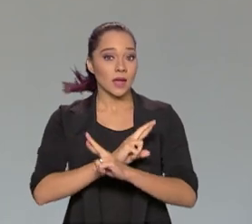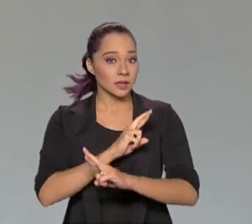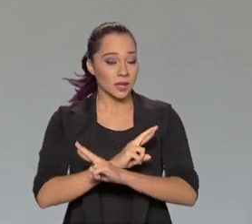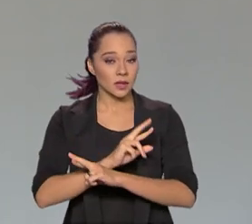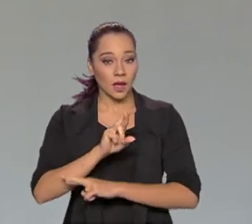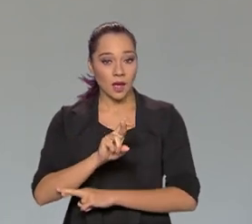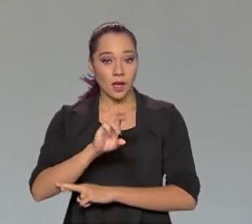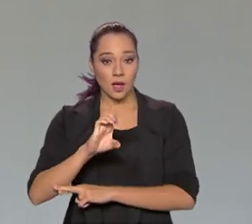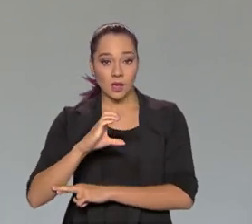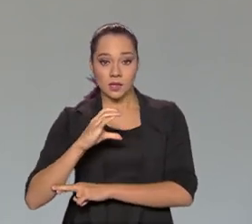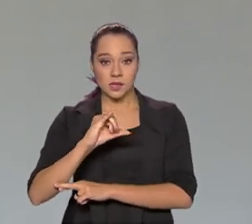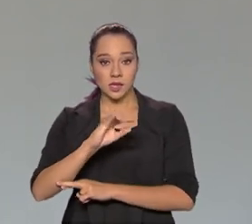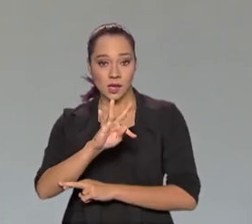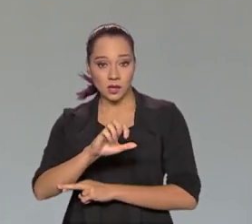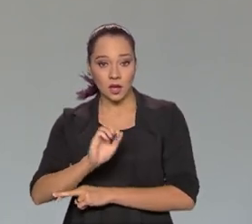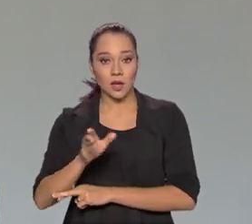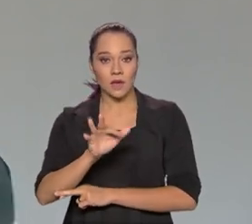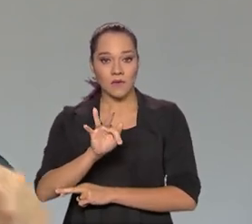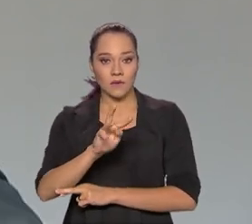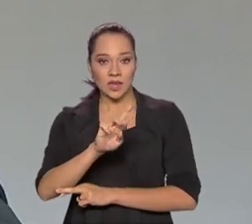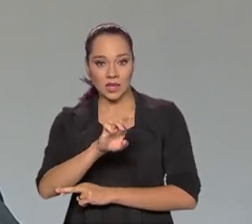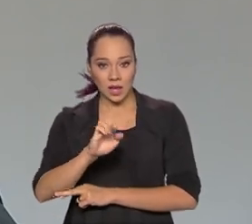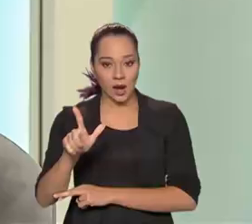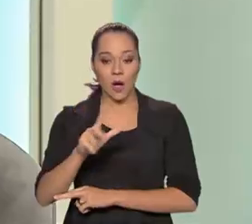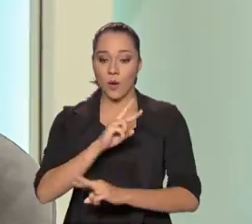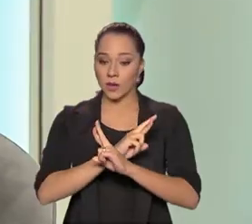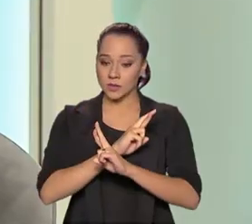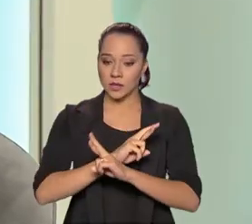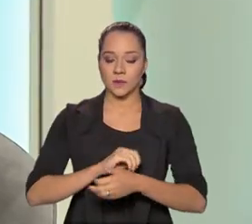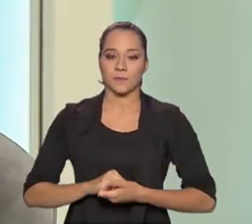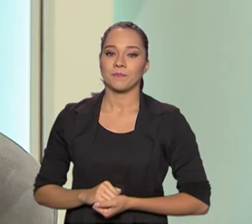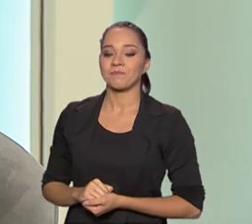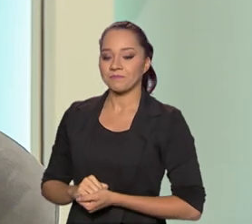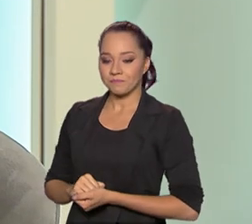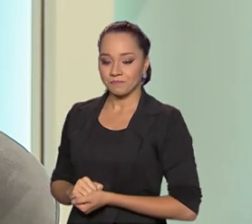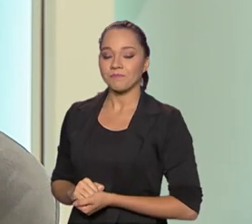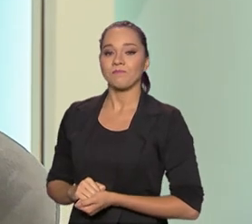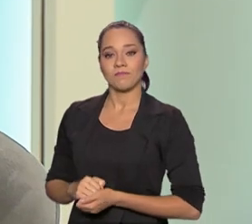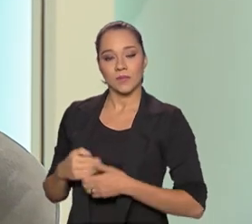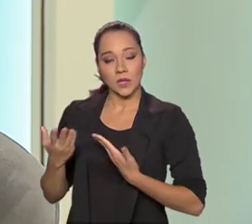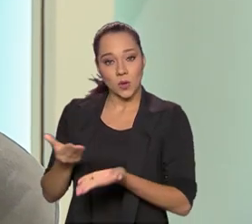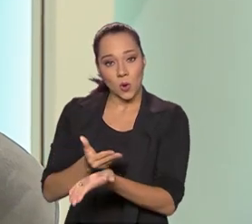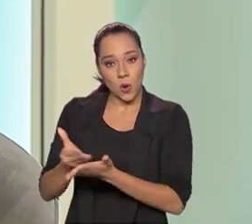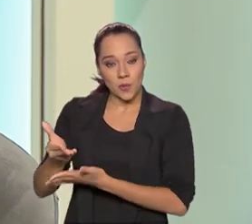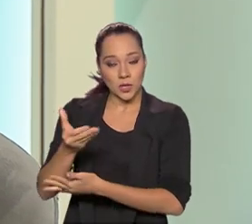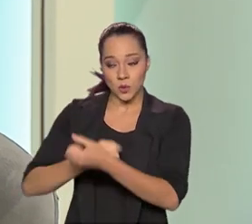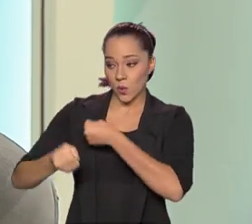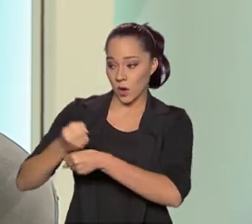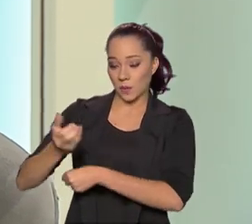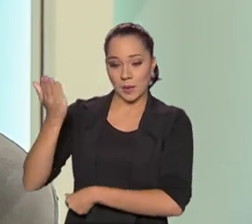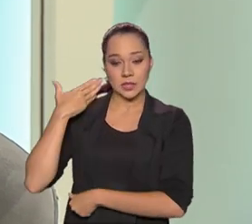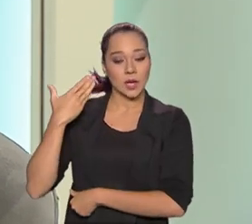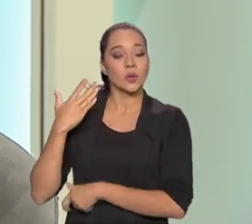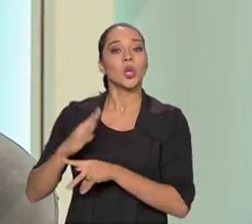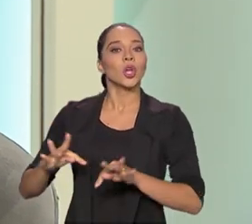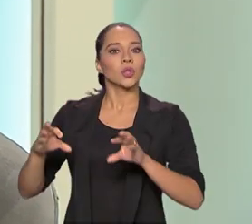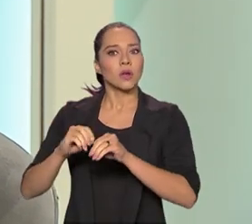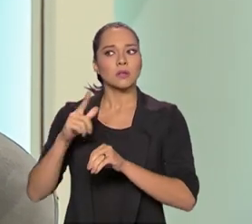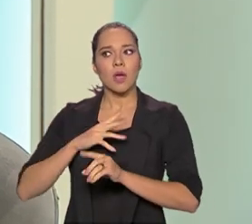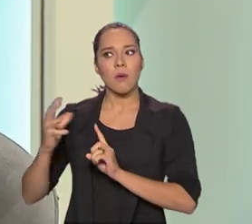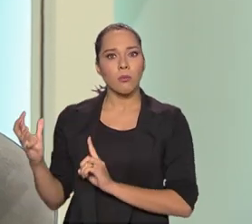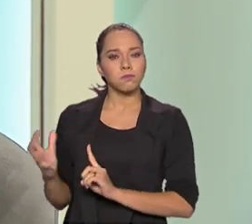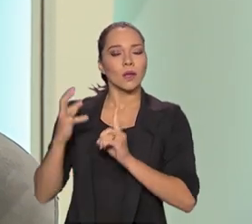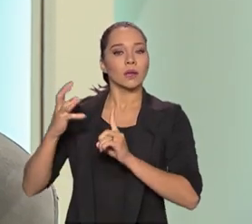gente um pouquinho como é que foi esse processo ali junto à Receita. De fato, no início do ano passado, todos fomos